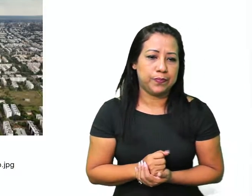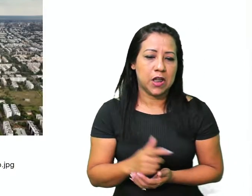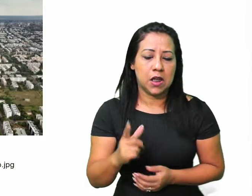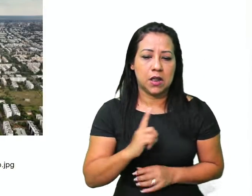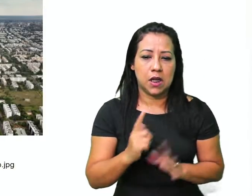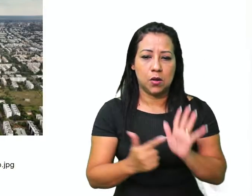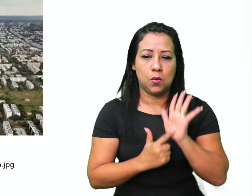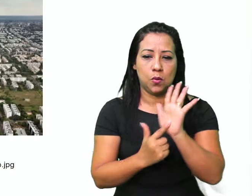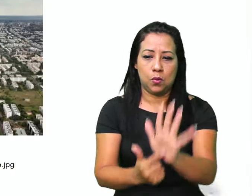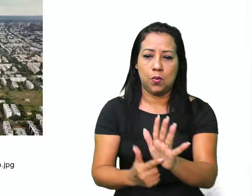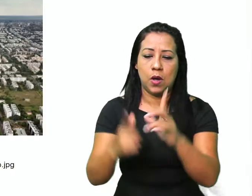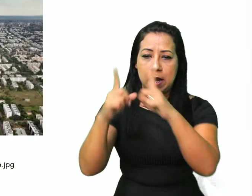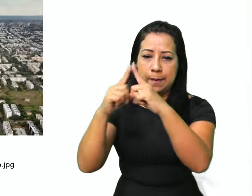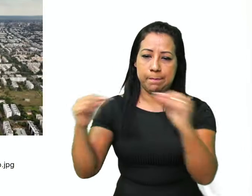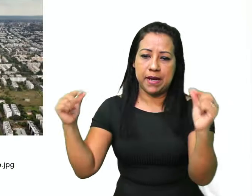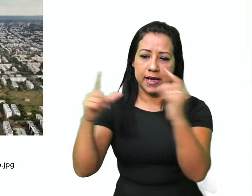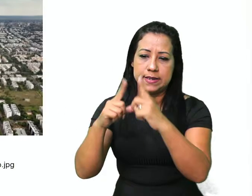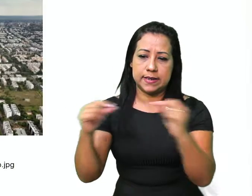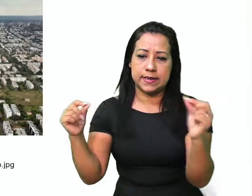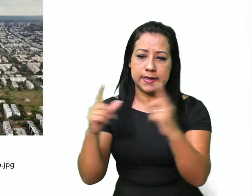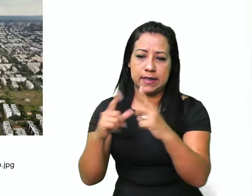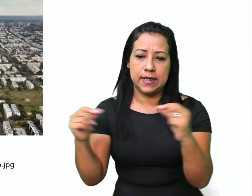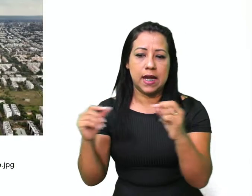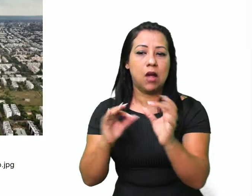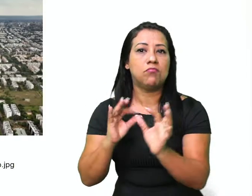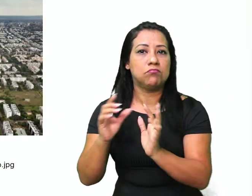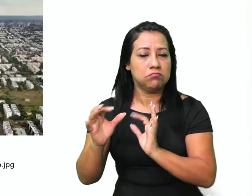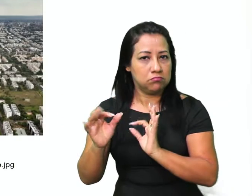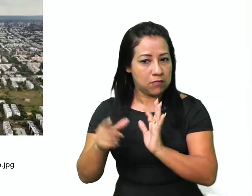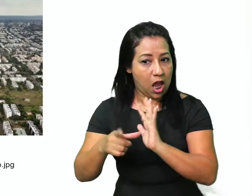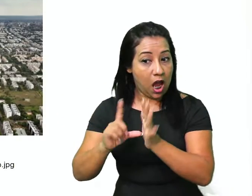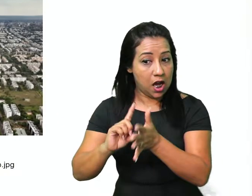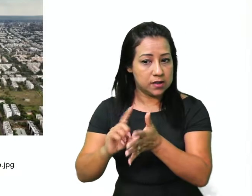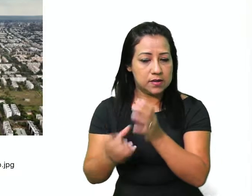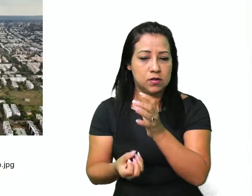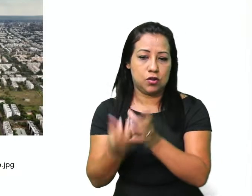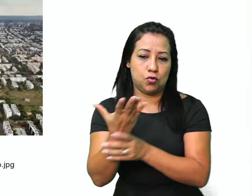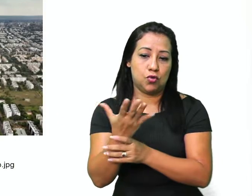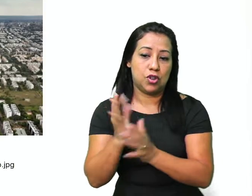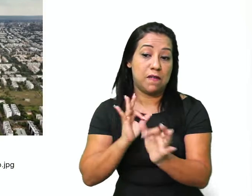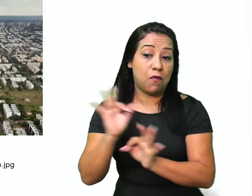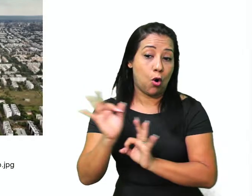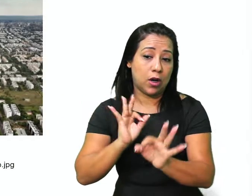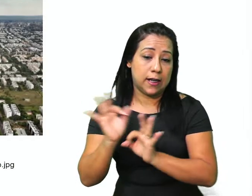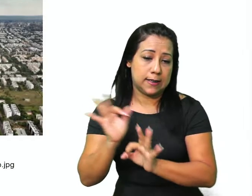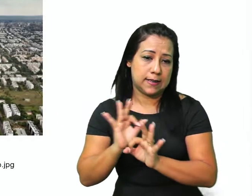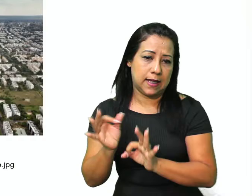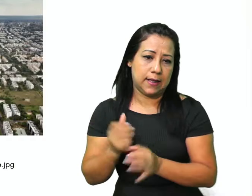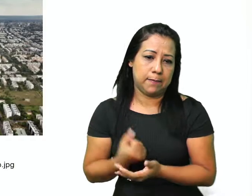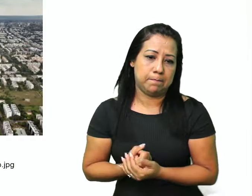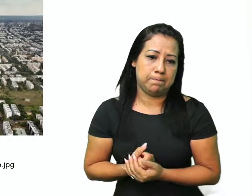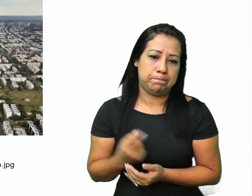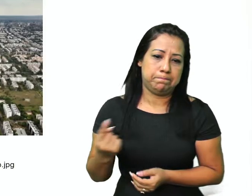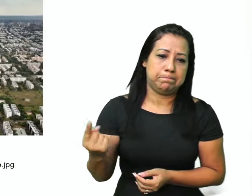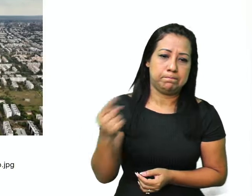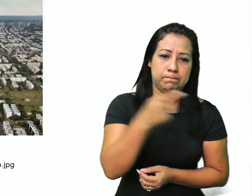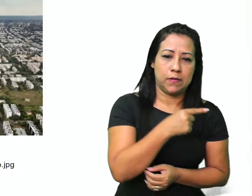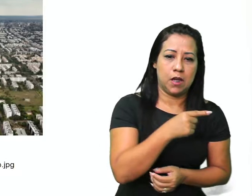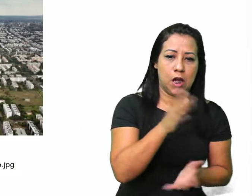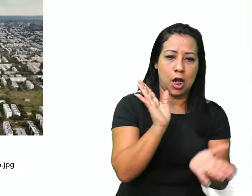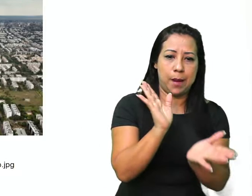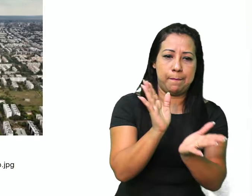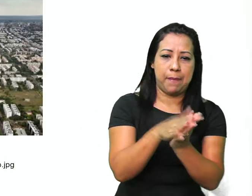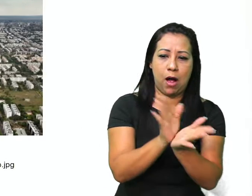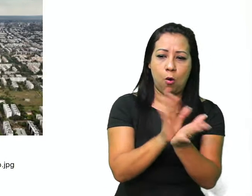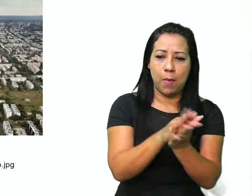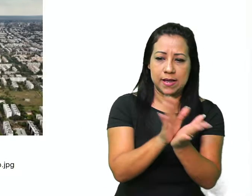Brasília. Ele citou aí Palmas, citou aí Belo Horizonte. São 3 cidades no Brasil planejadas. Não significa dizer que as